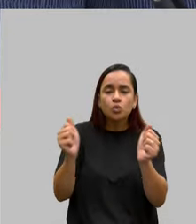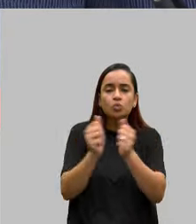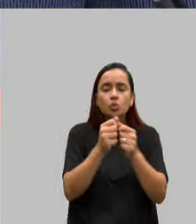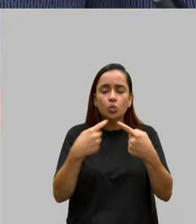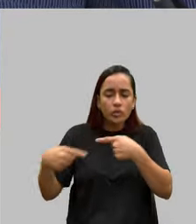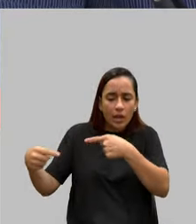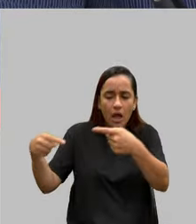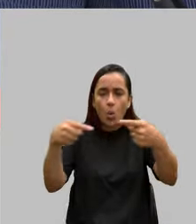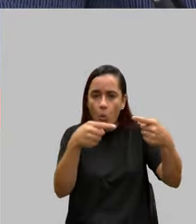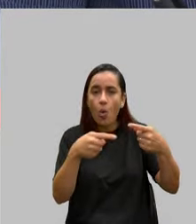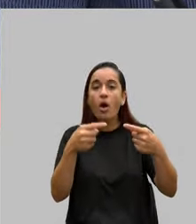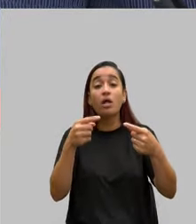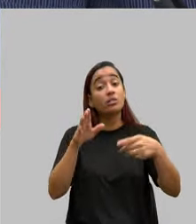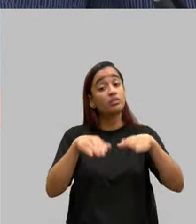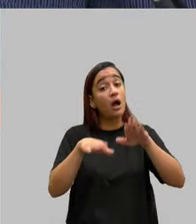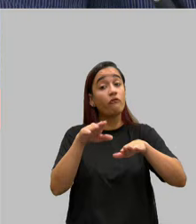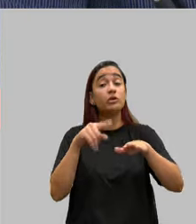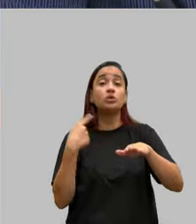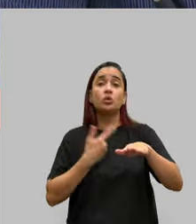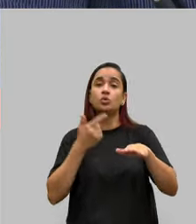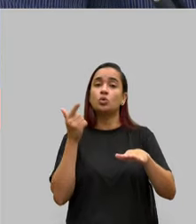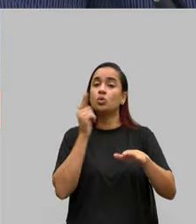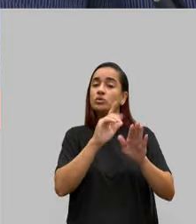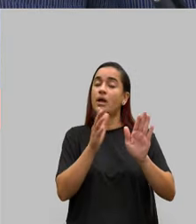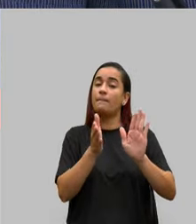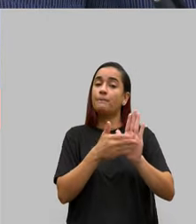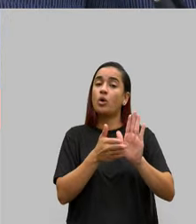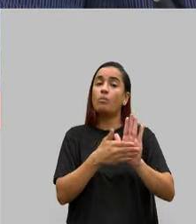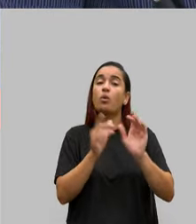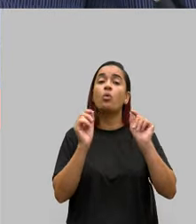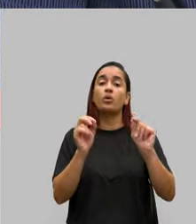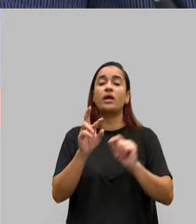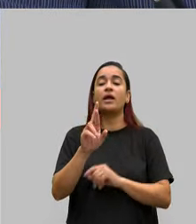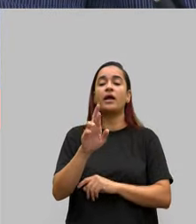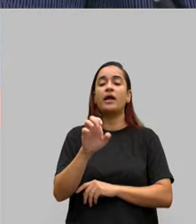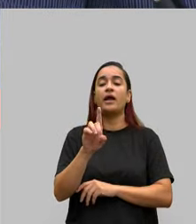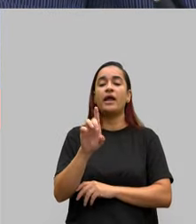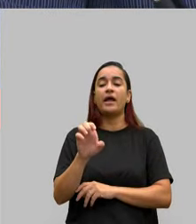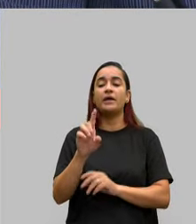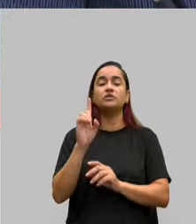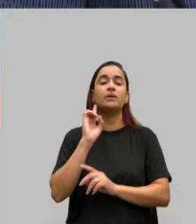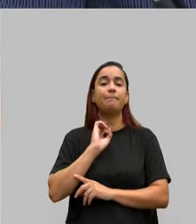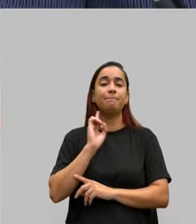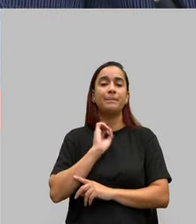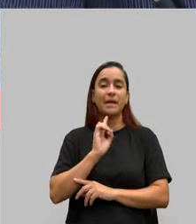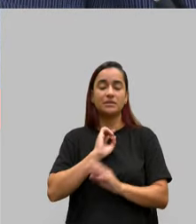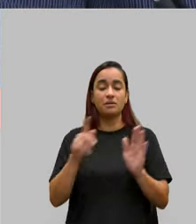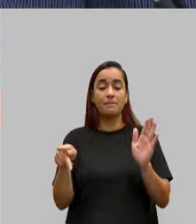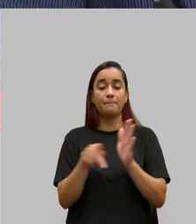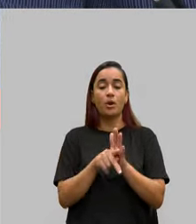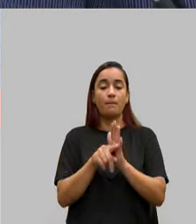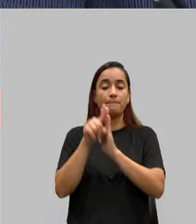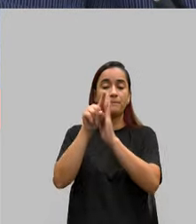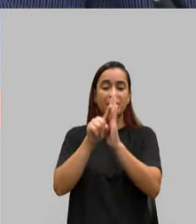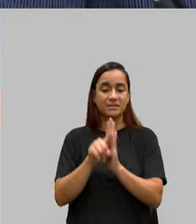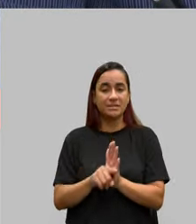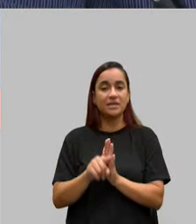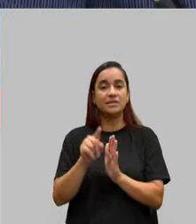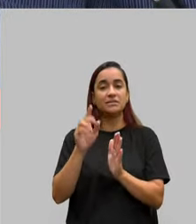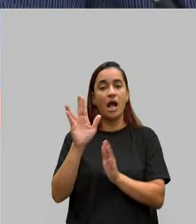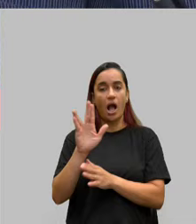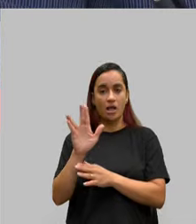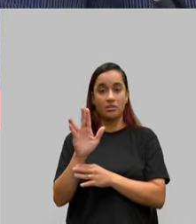talvez possamos propor uma rede Mineira de pesquisas em cannabis onde conseguimos reunir todos